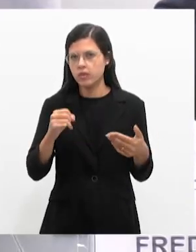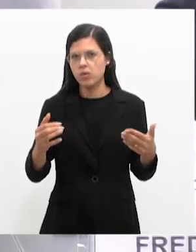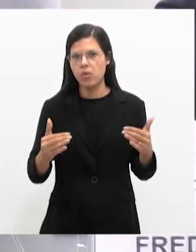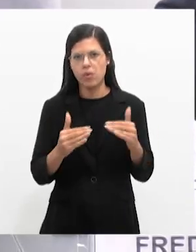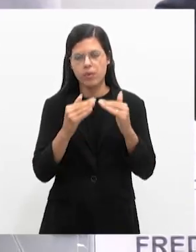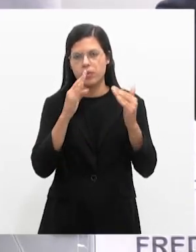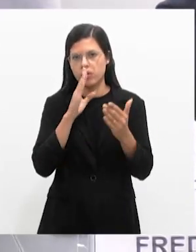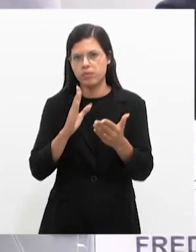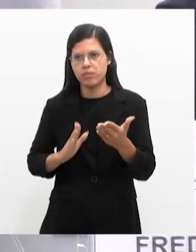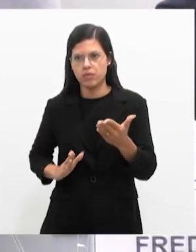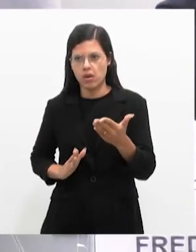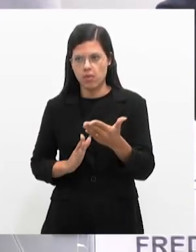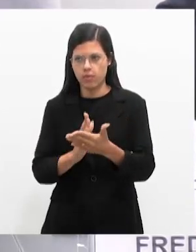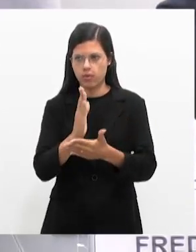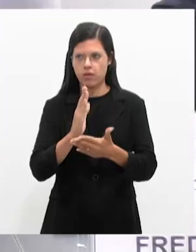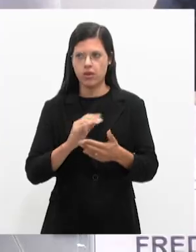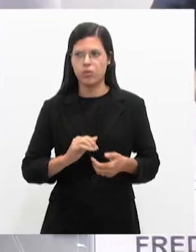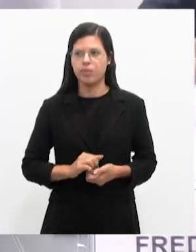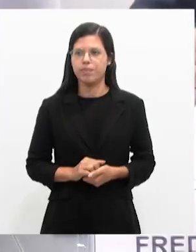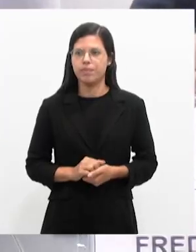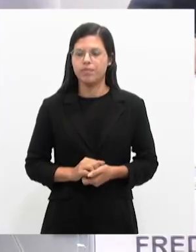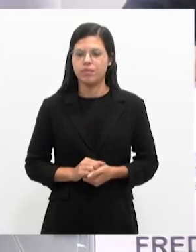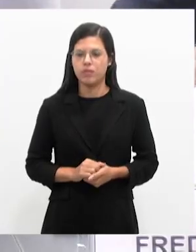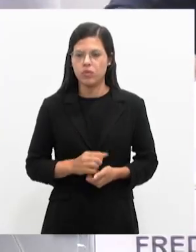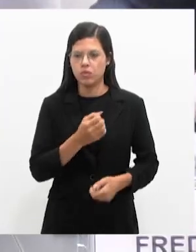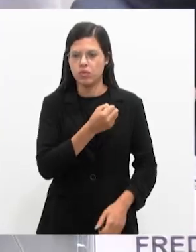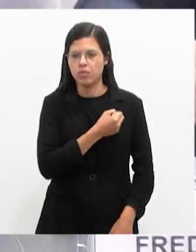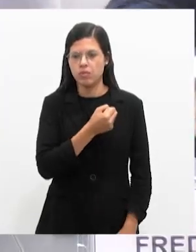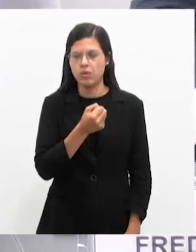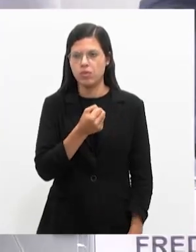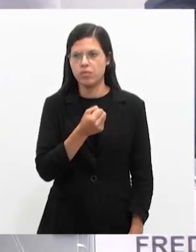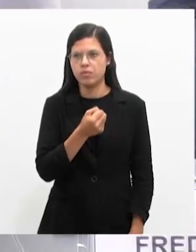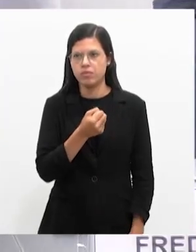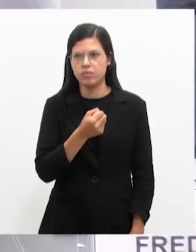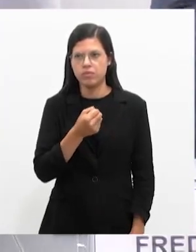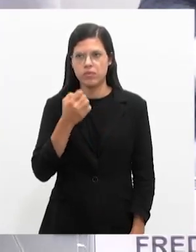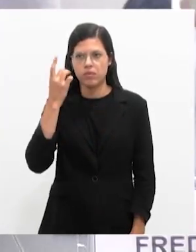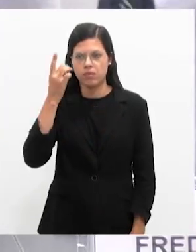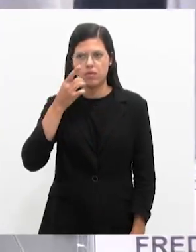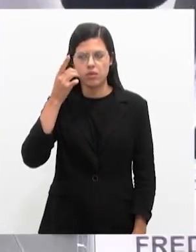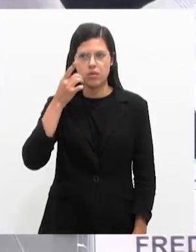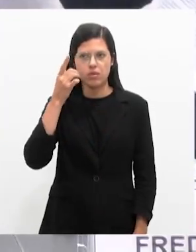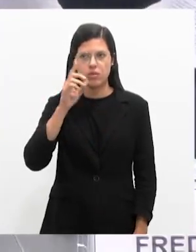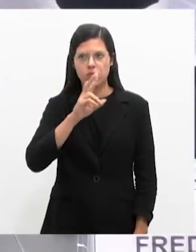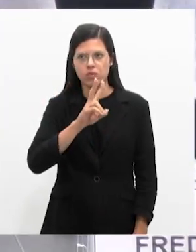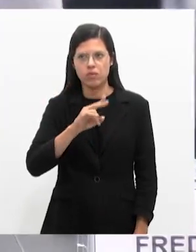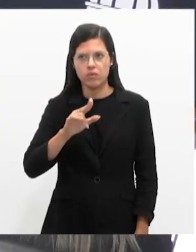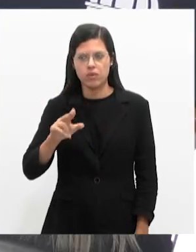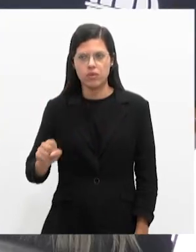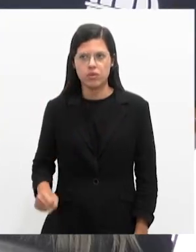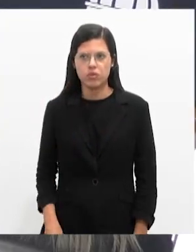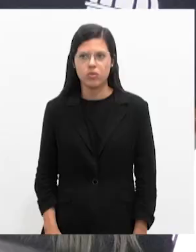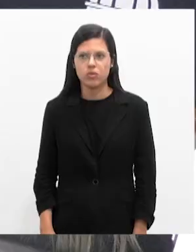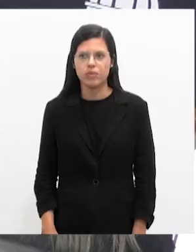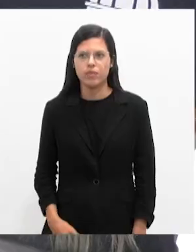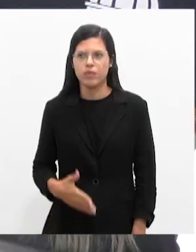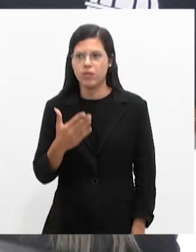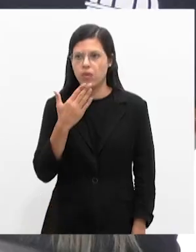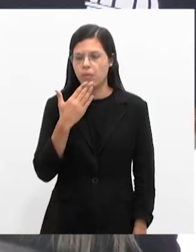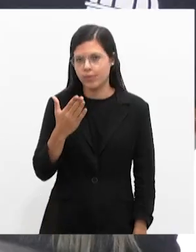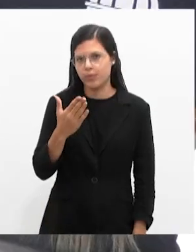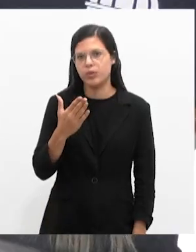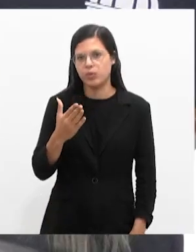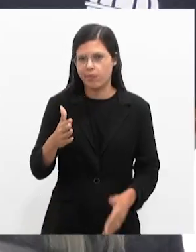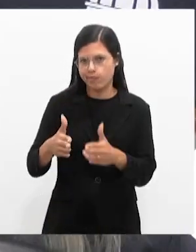aprovam permaneçam como estão. Aprovado. Item 11. Deputado Cozzolino. Vou pedir para me retirar, que Obrigado, eu vou à deputado.